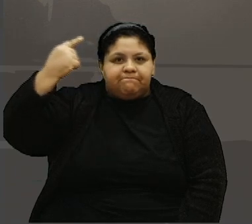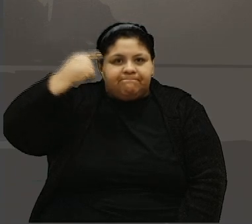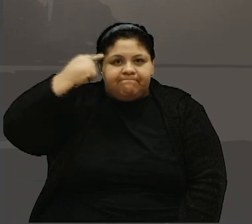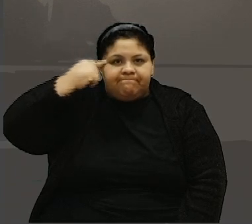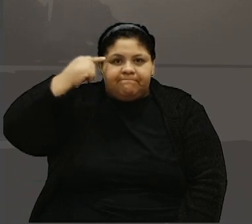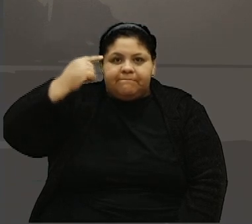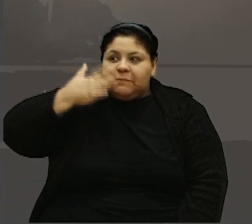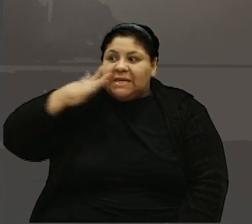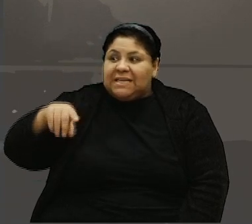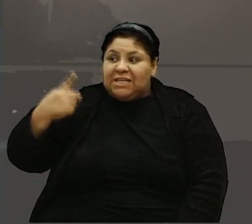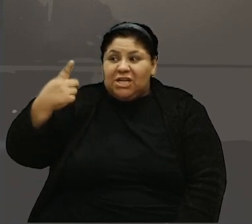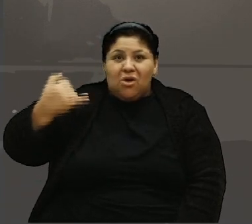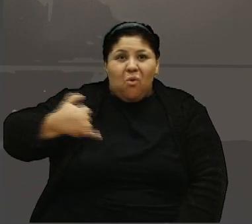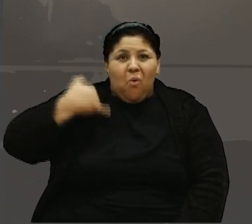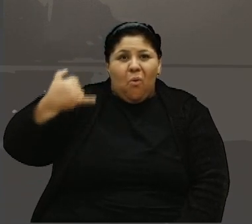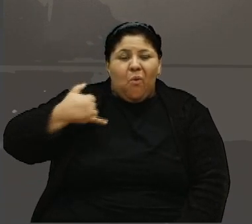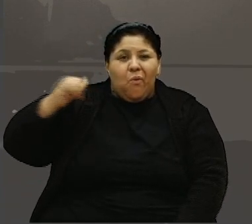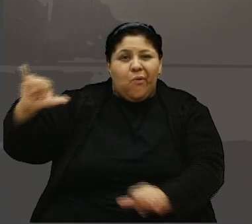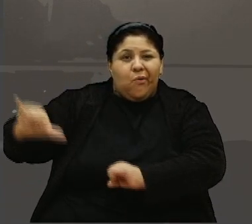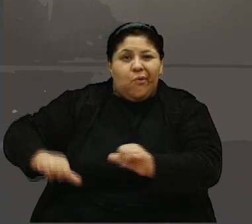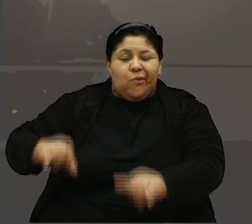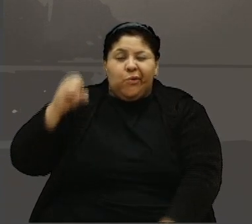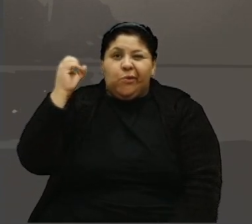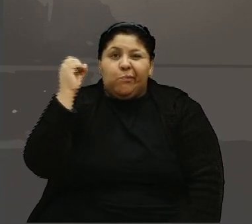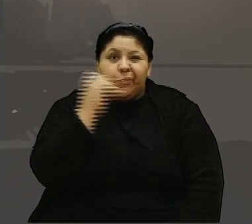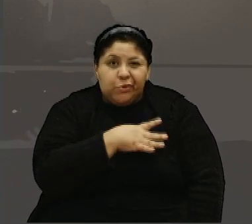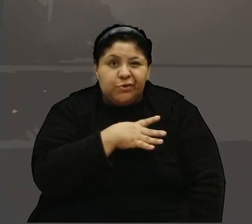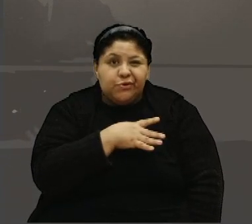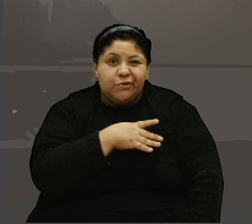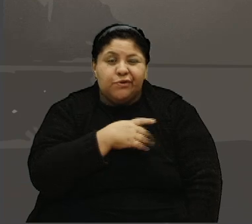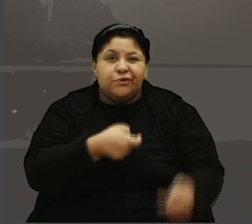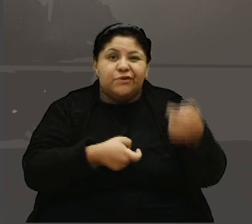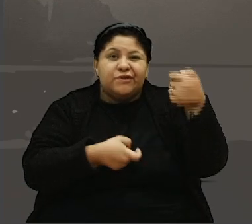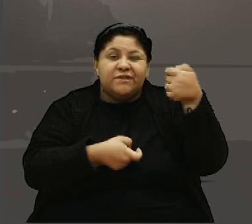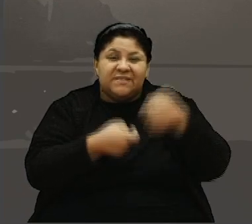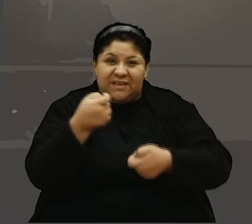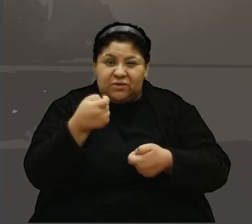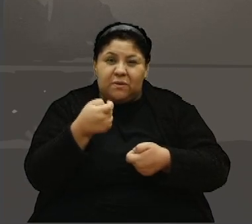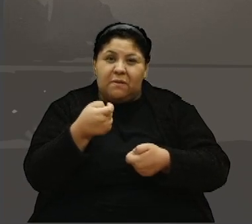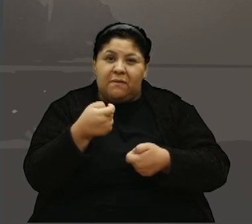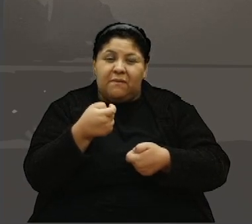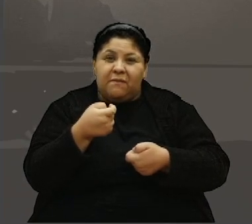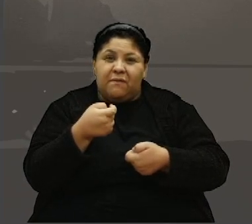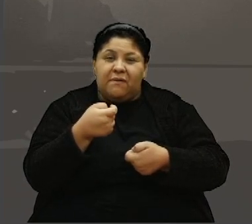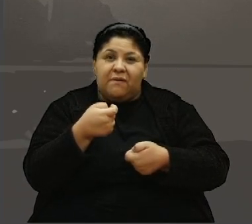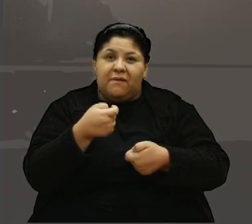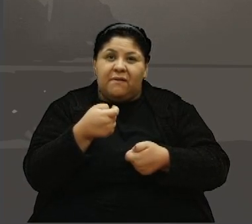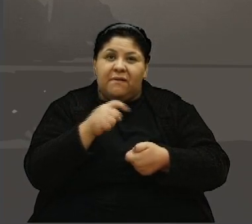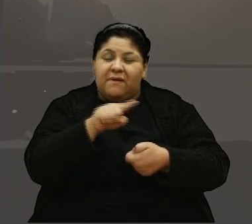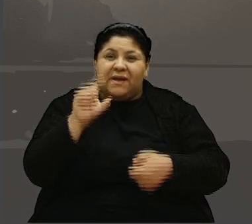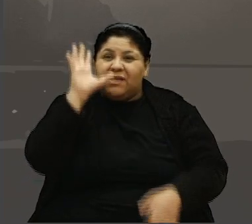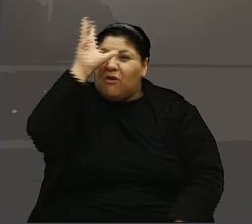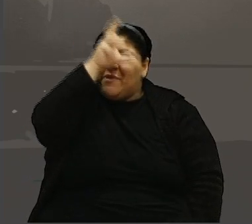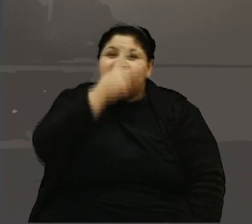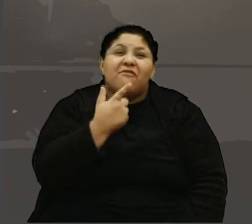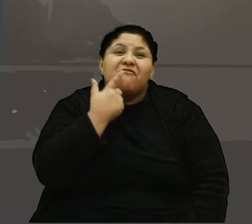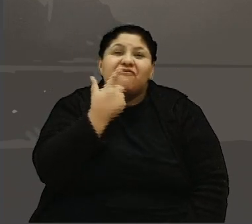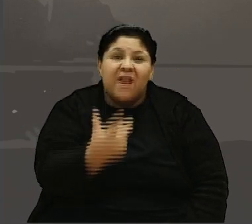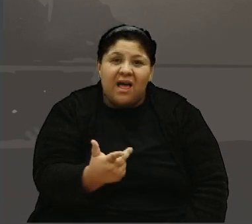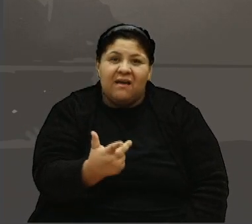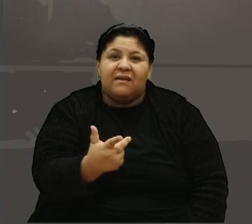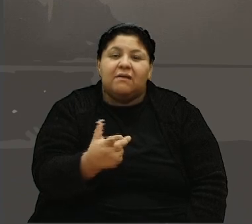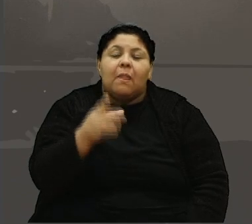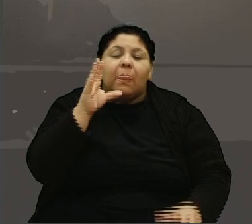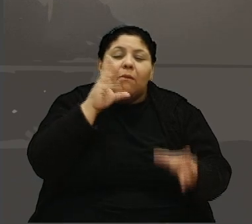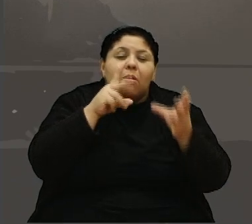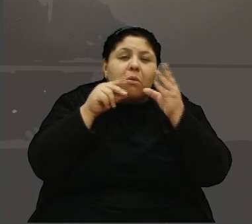de 1 ano sofrendo abuso sexual. É uma criança de 1 ano que ainda não aprendeu a falar as primeiras palavras, está ainda afirmando,